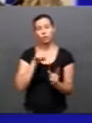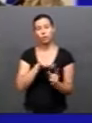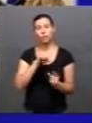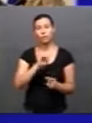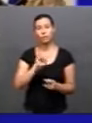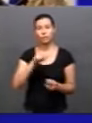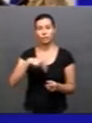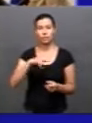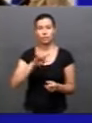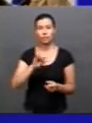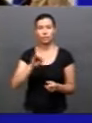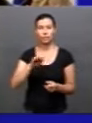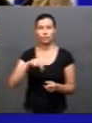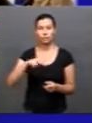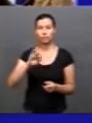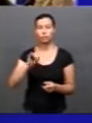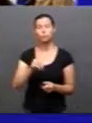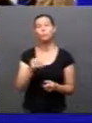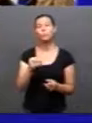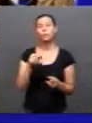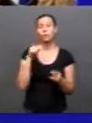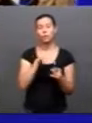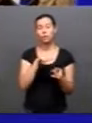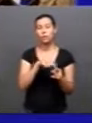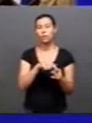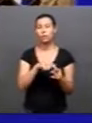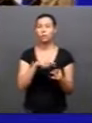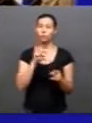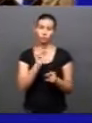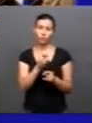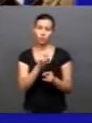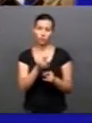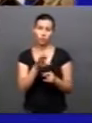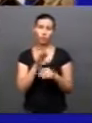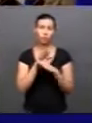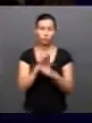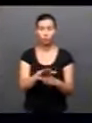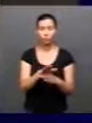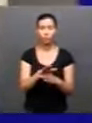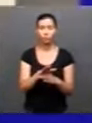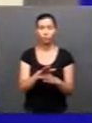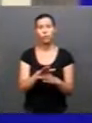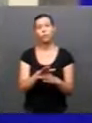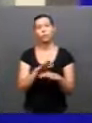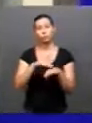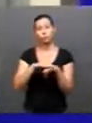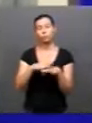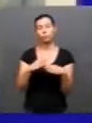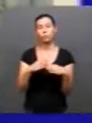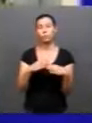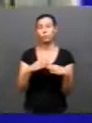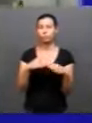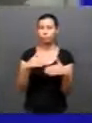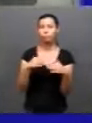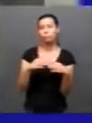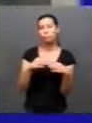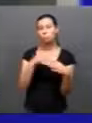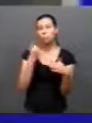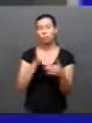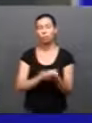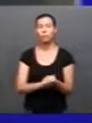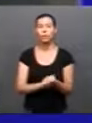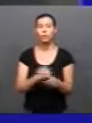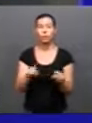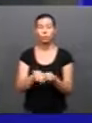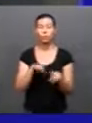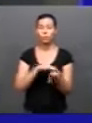partir da estrutura natural das toxinas encontradas no veneno da cascavel. Também conversamos com um dos professores da